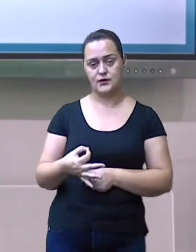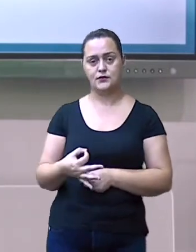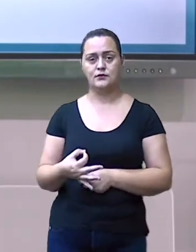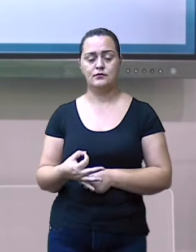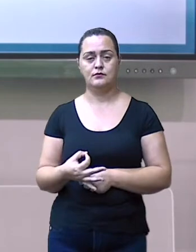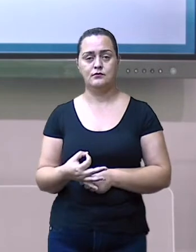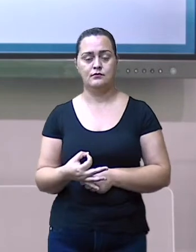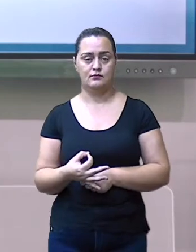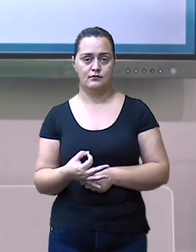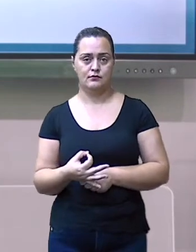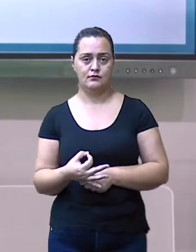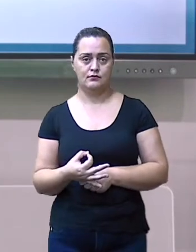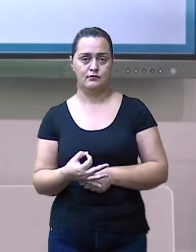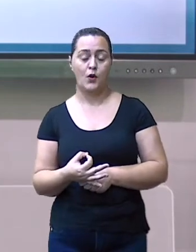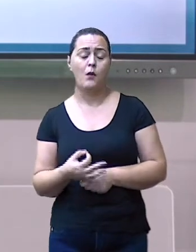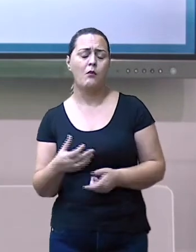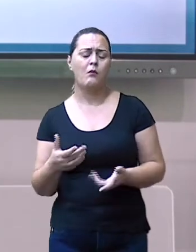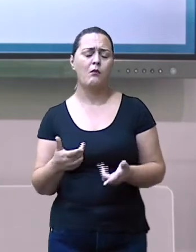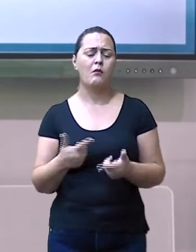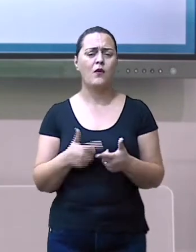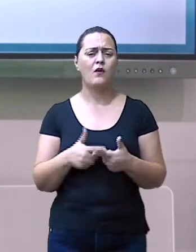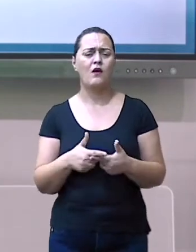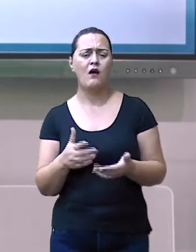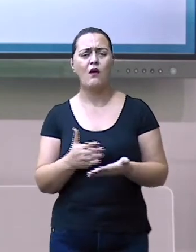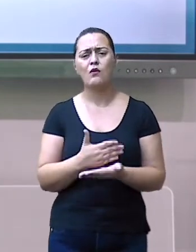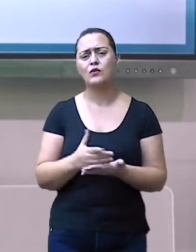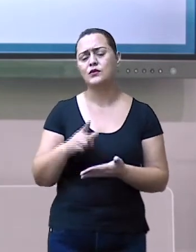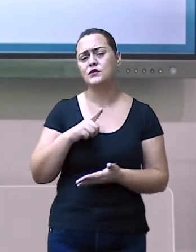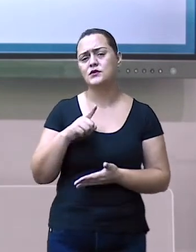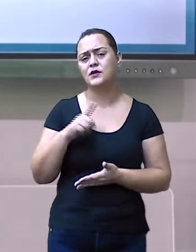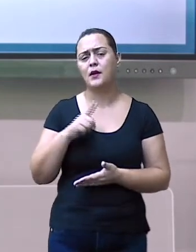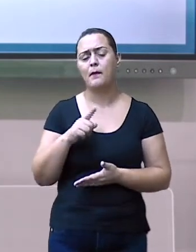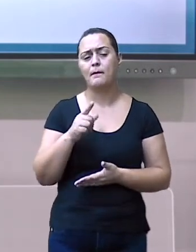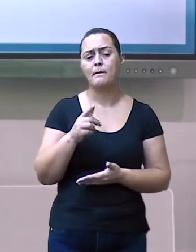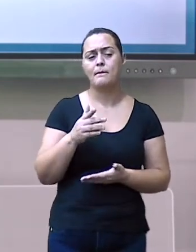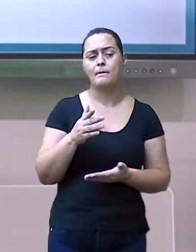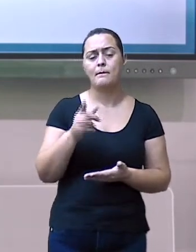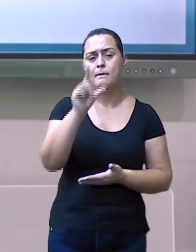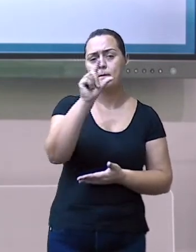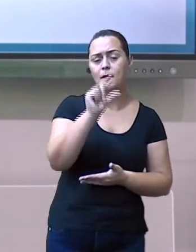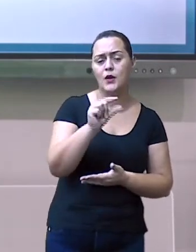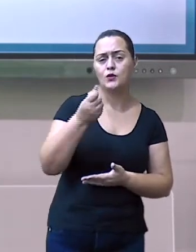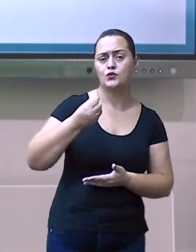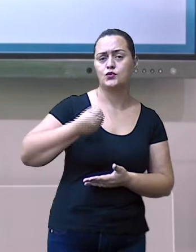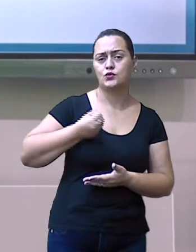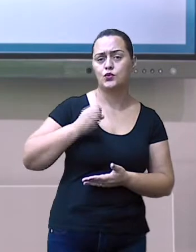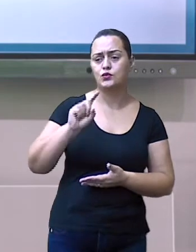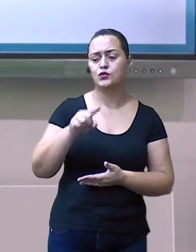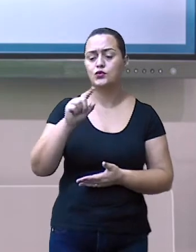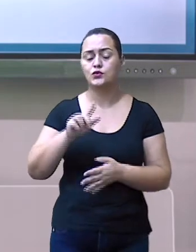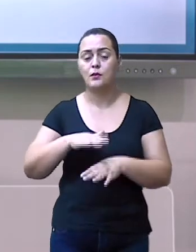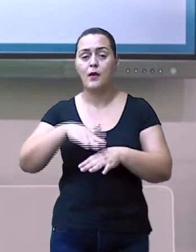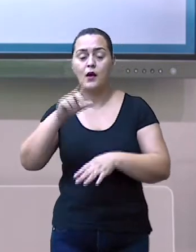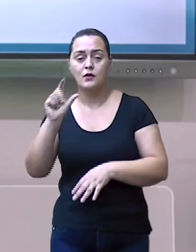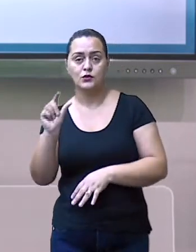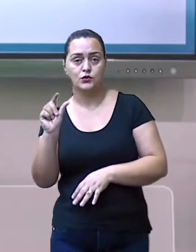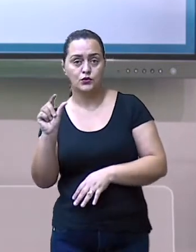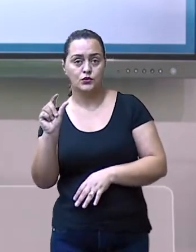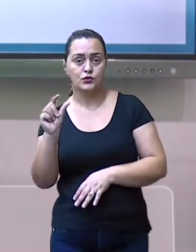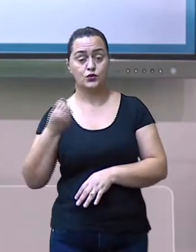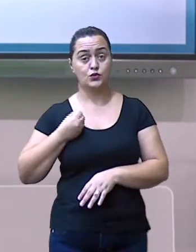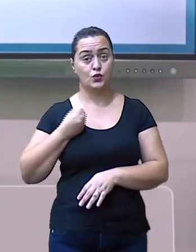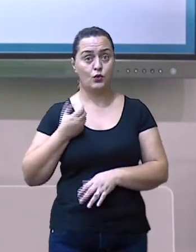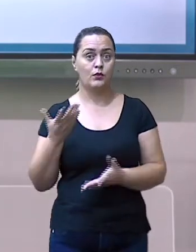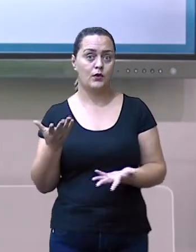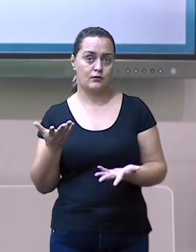outro. Então, eu preciso observar a posição, o lugar que está a minha vírgula.